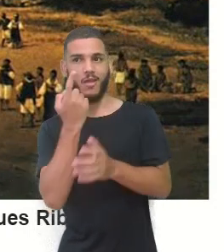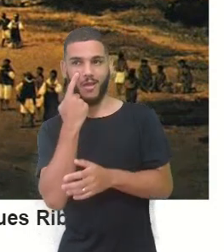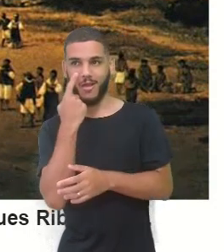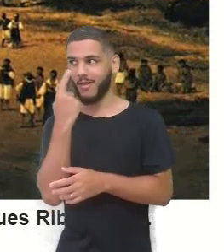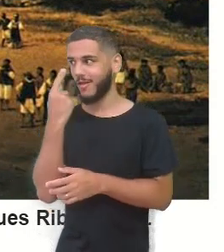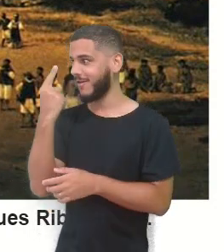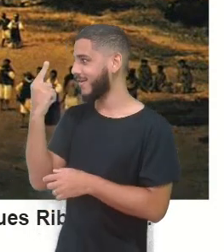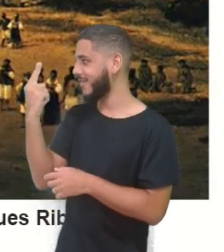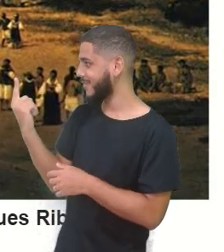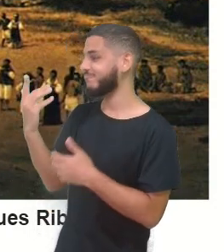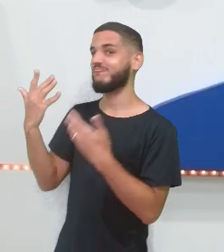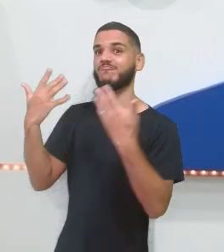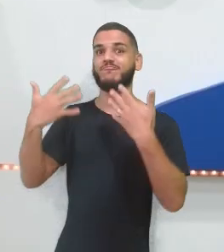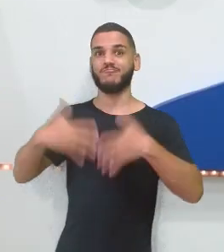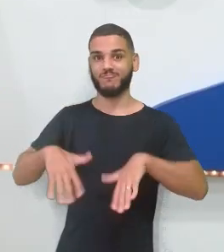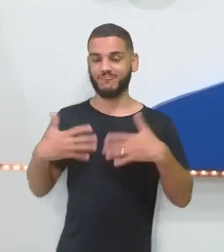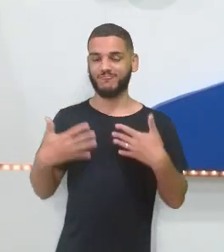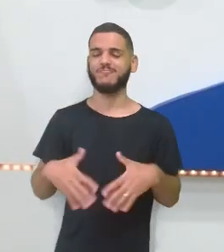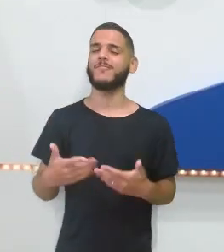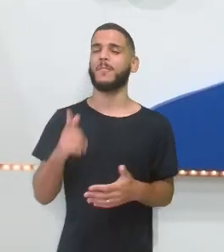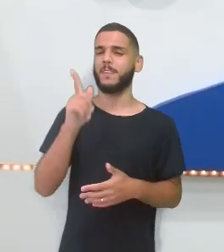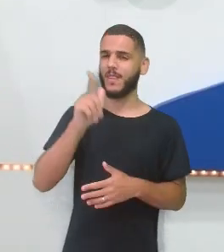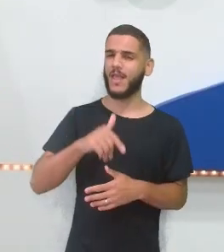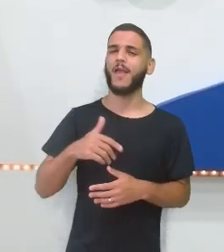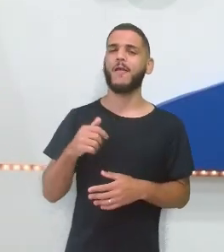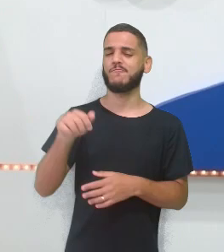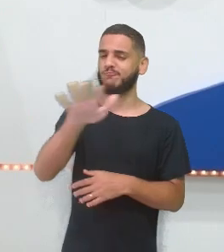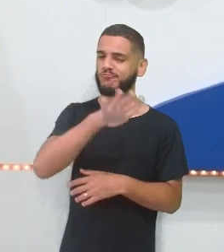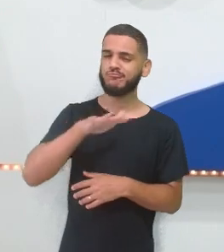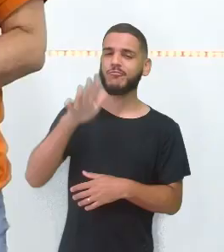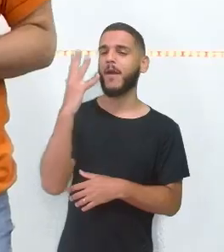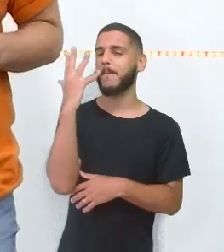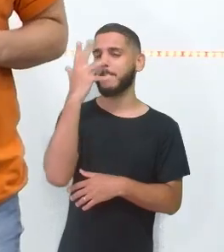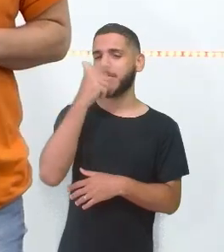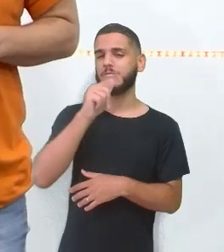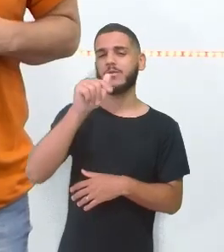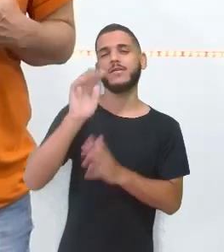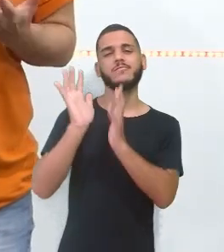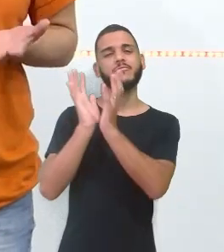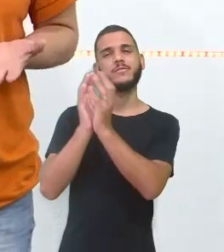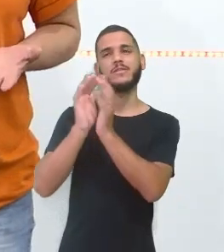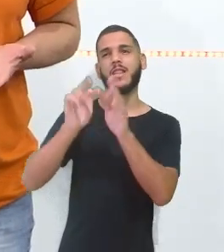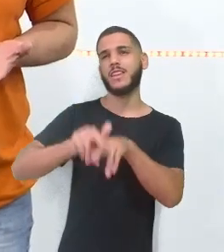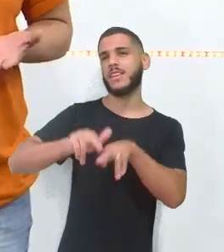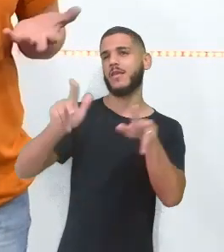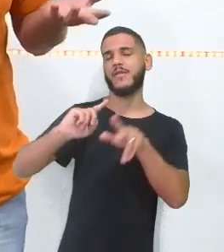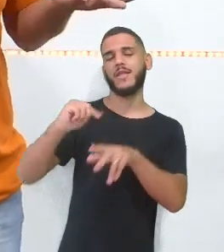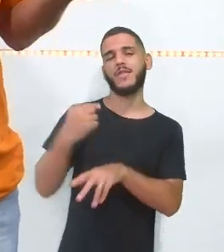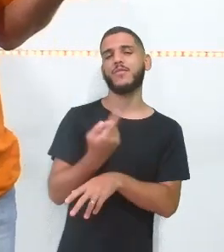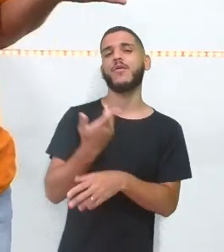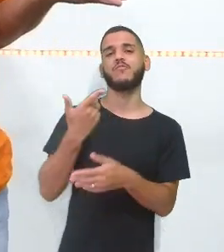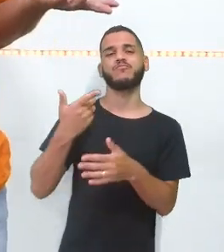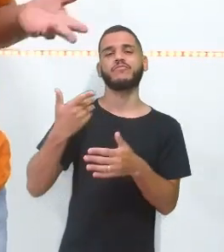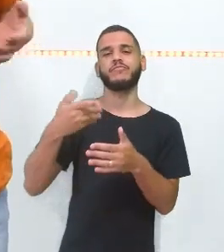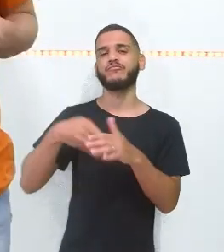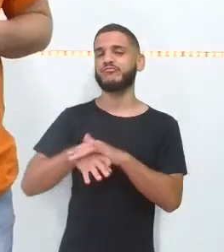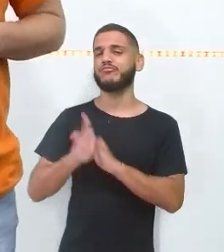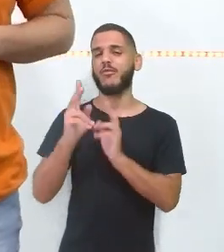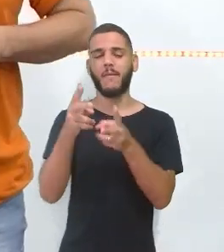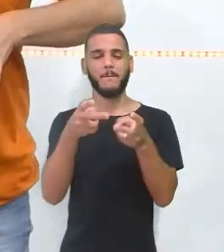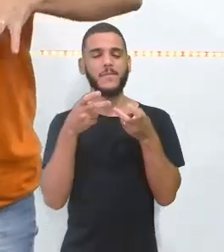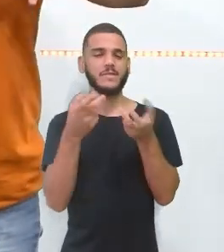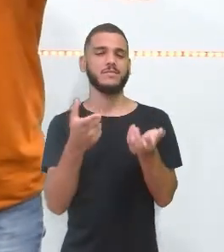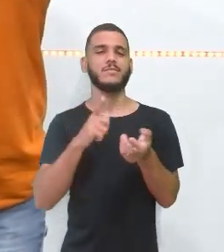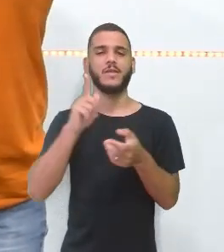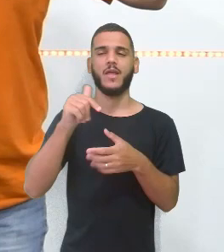informação? Será? Paisagem linda, não é? Pois é, é um Recife diferente do que a gente está acostumado a ver, né?